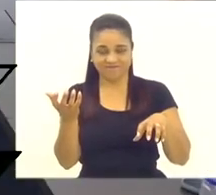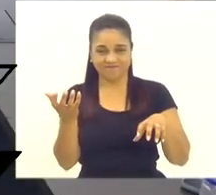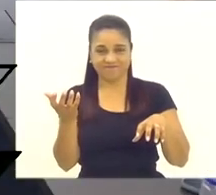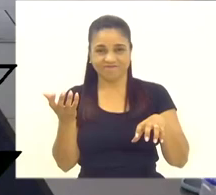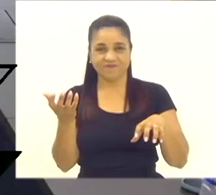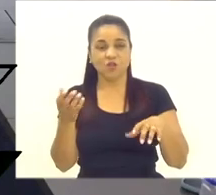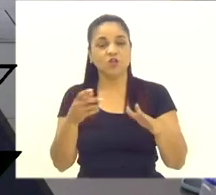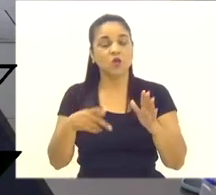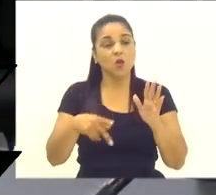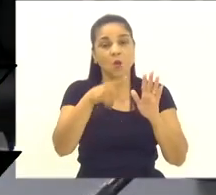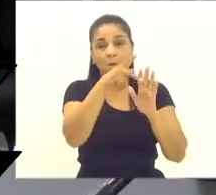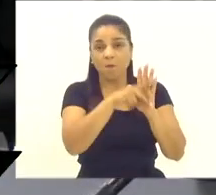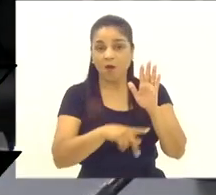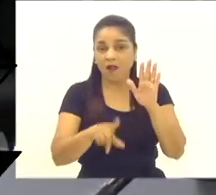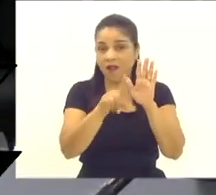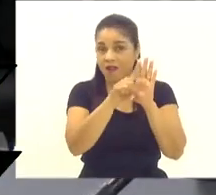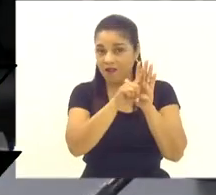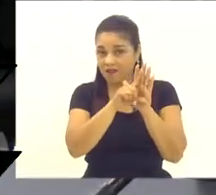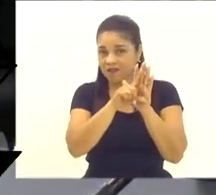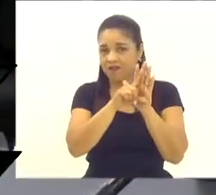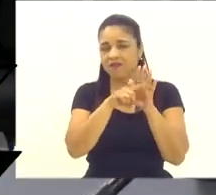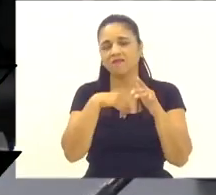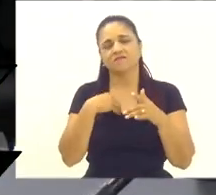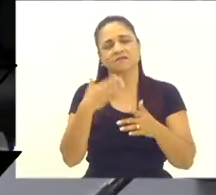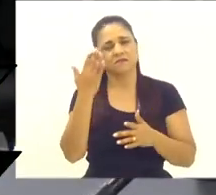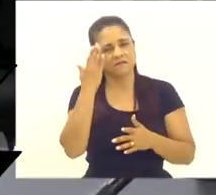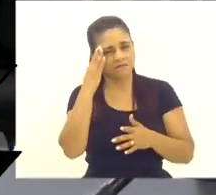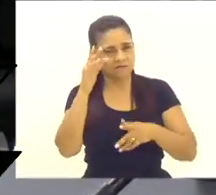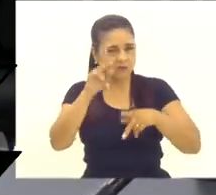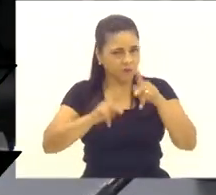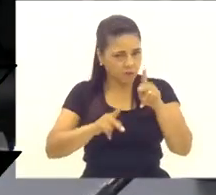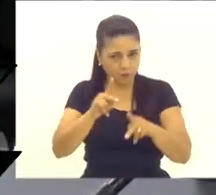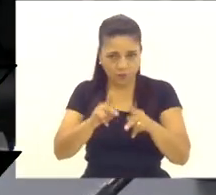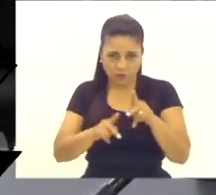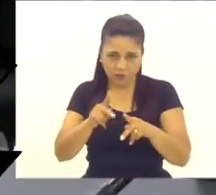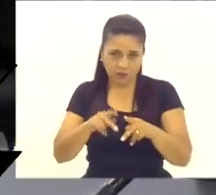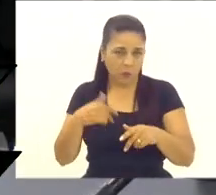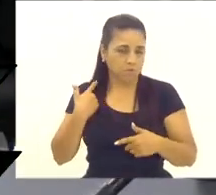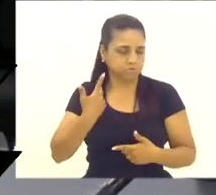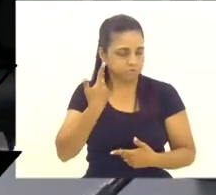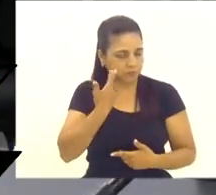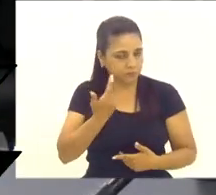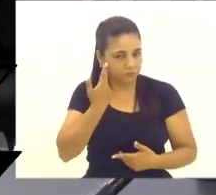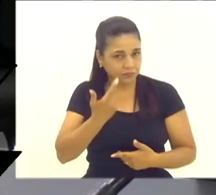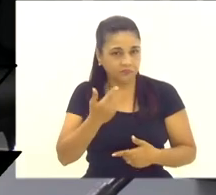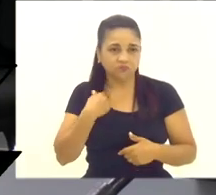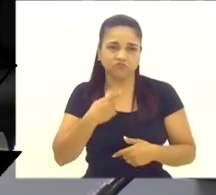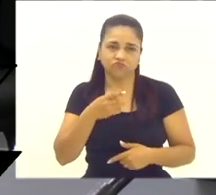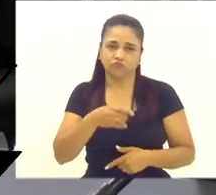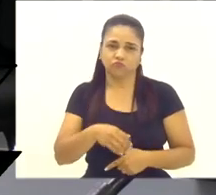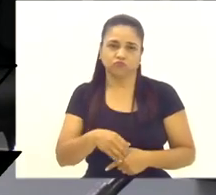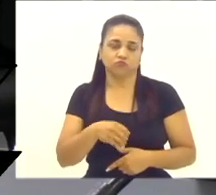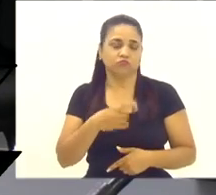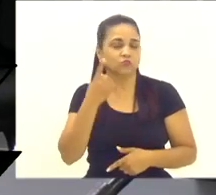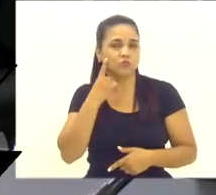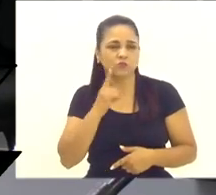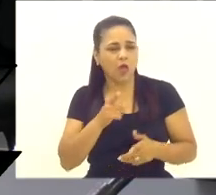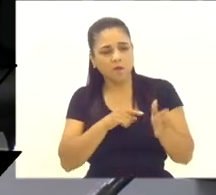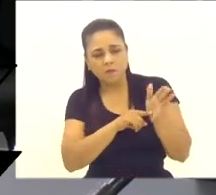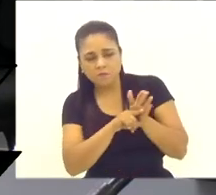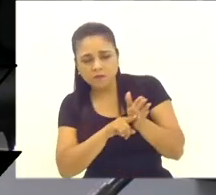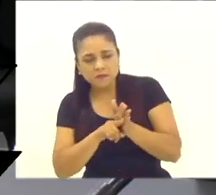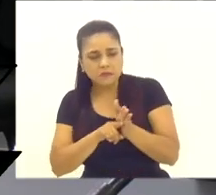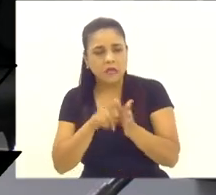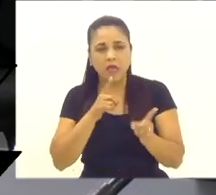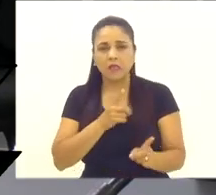projetos de lei que a gente sabe que muitas vezes para a população normal né para os leigos é difícil você pesquisar você